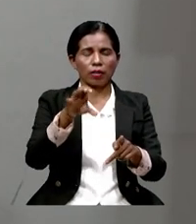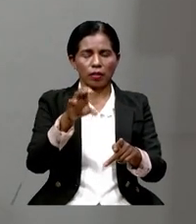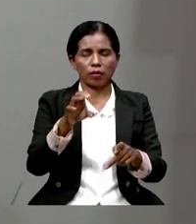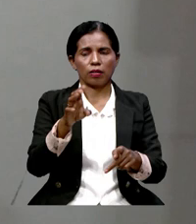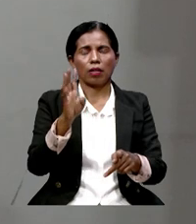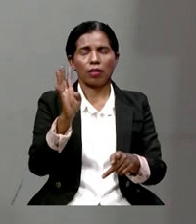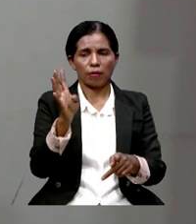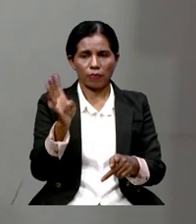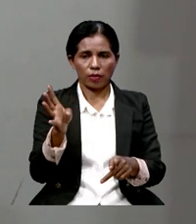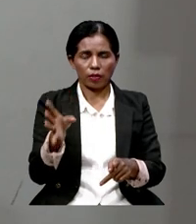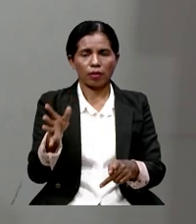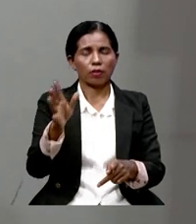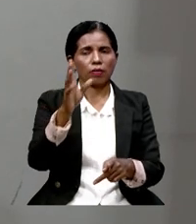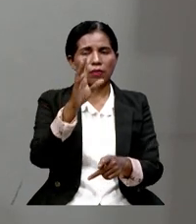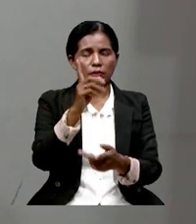144 mil e tal.